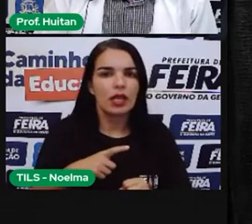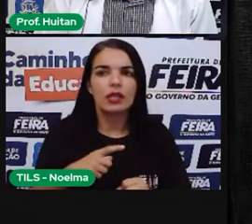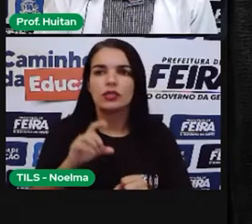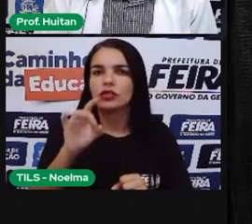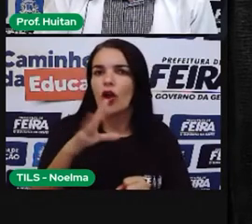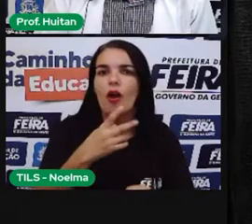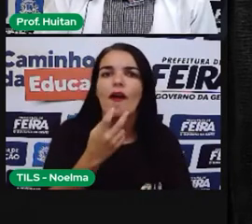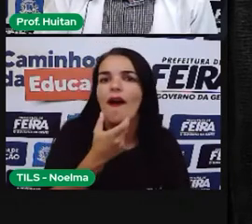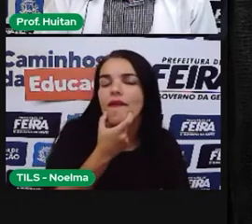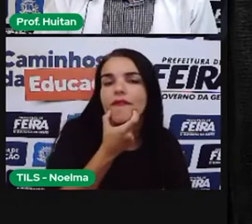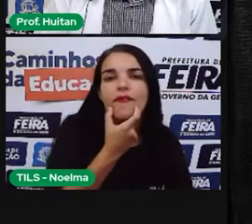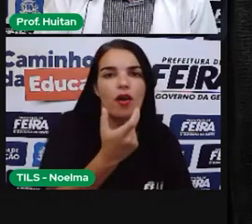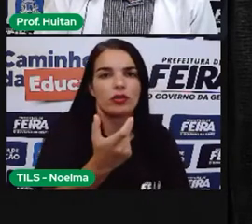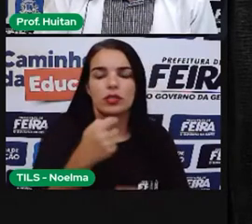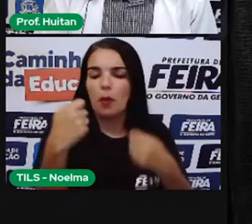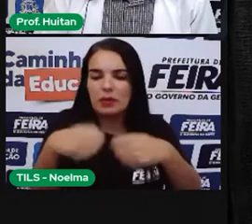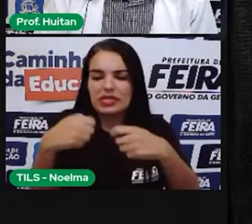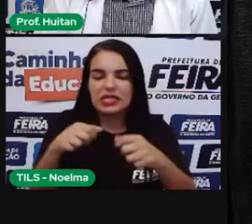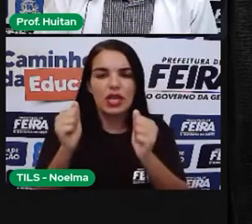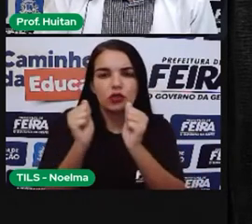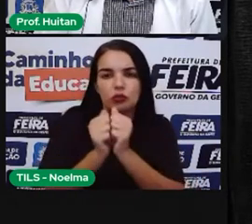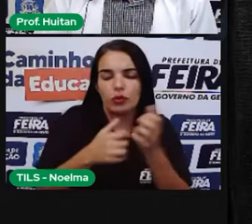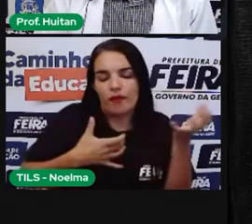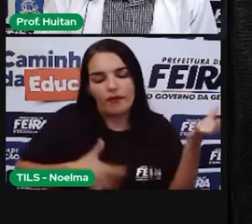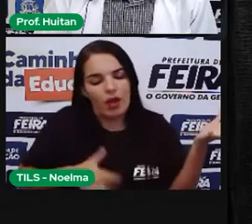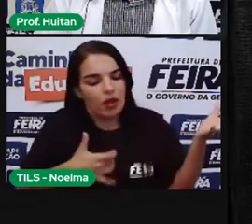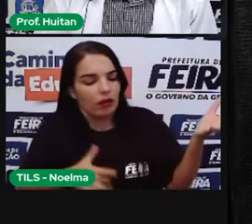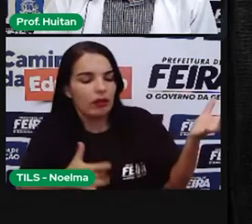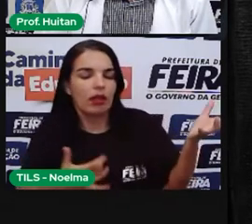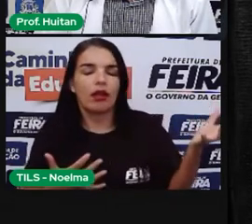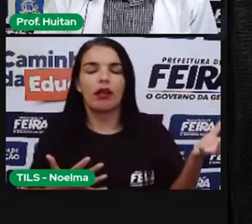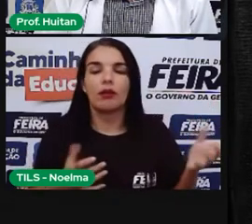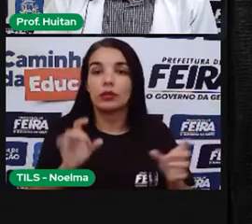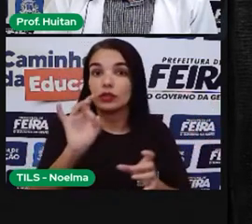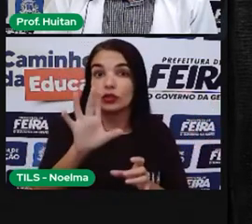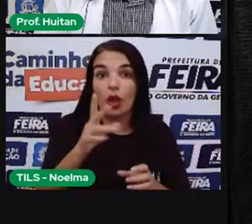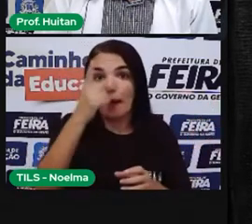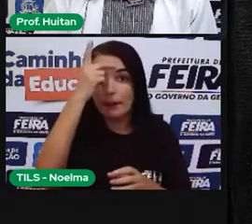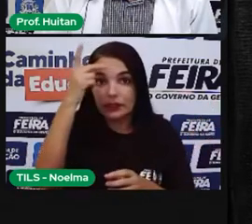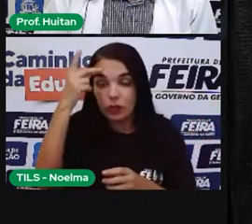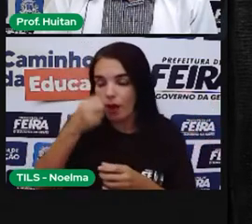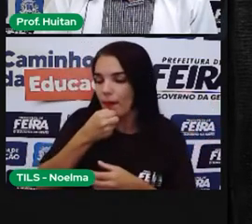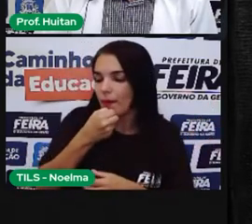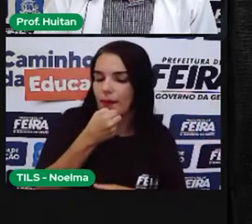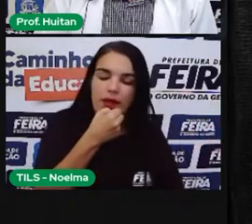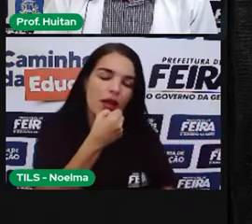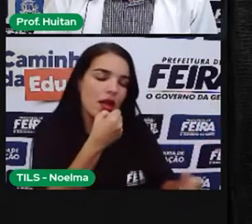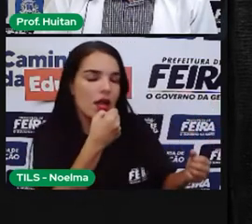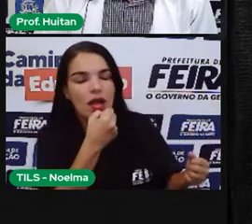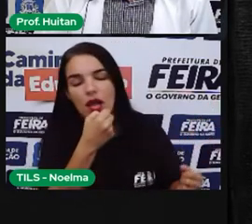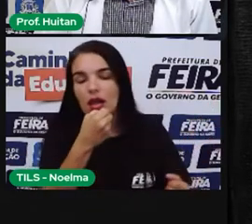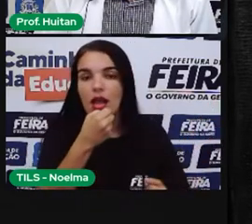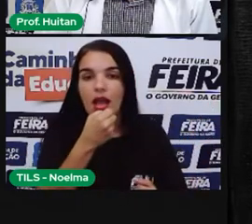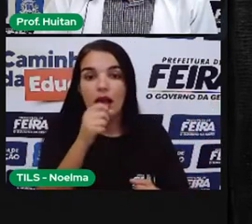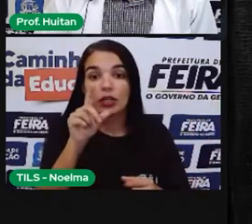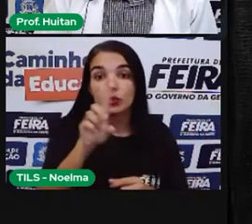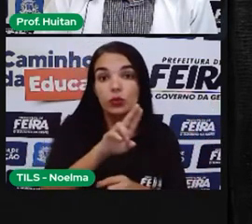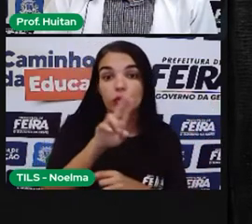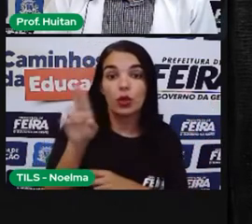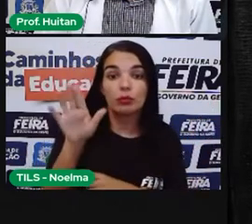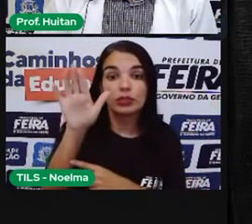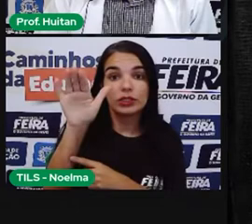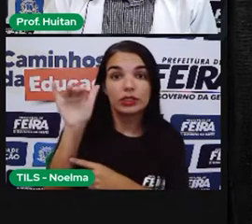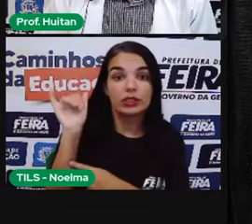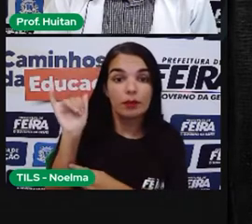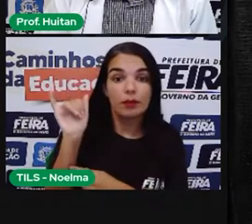instrumento, né? Quando a canção é executada sem instrumento, é apenas o cantor, essa modalidade de canto é chamada de